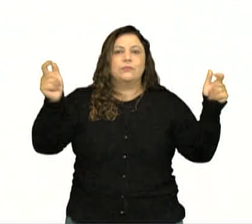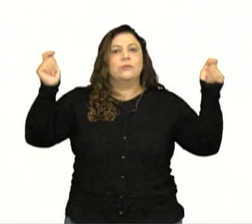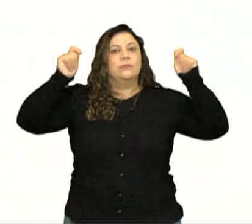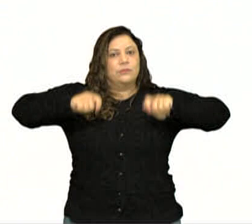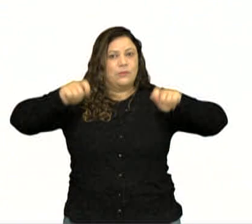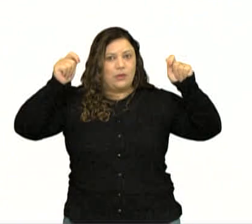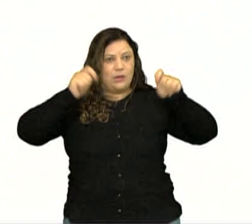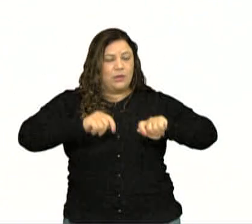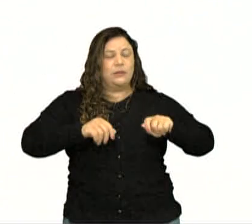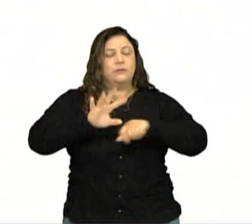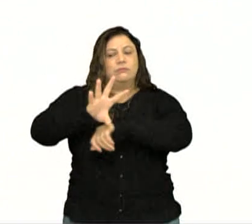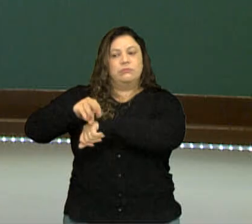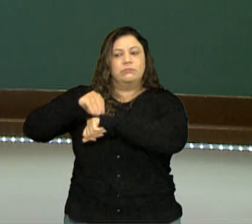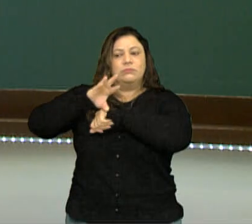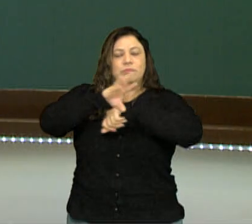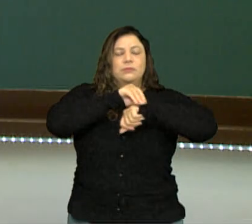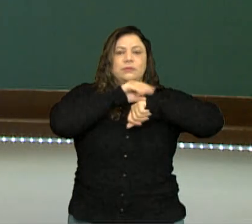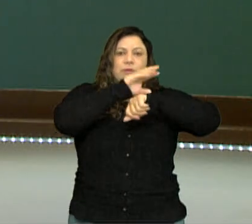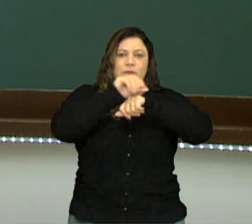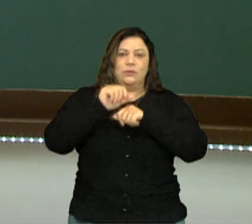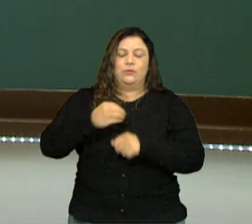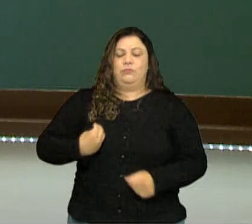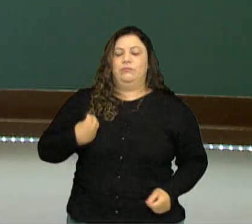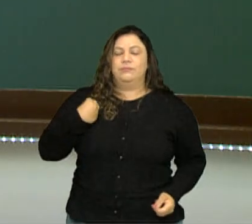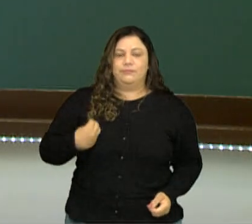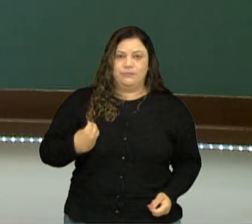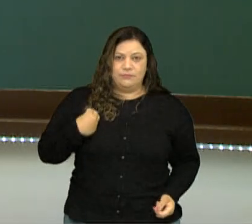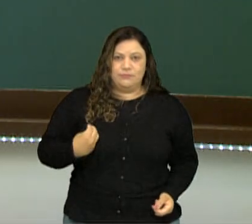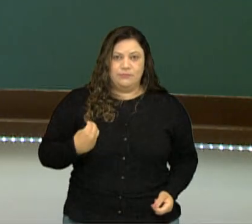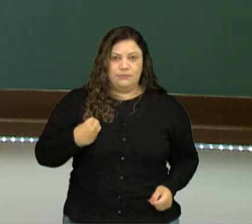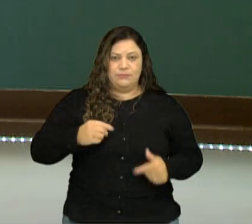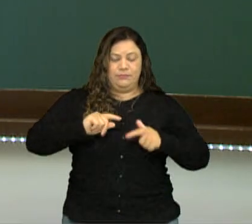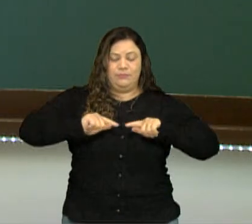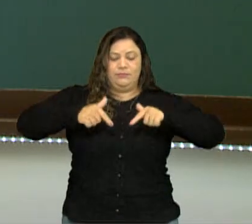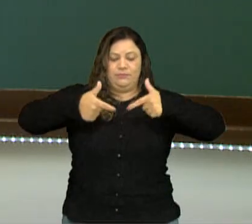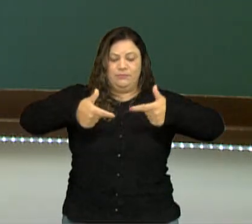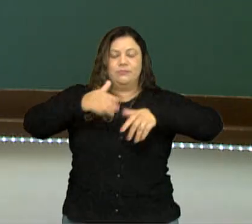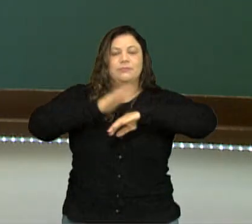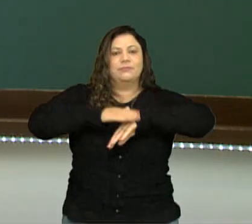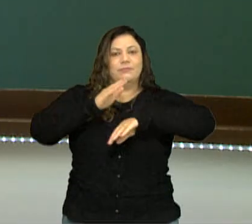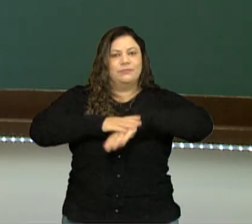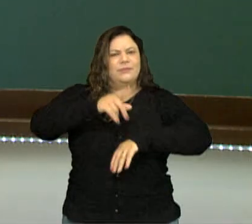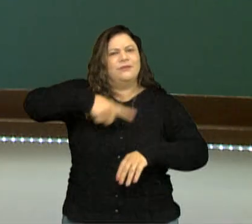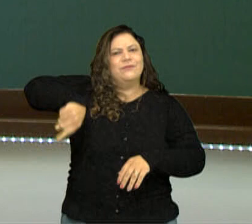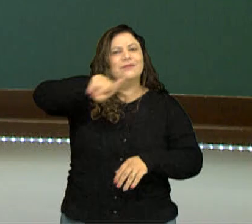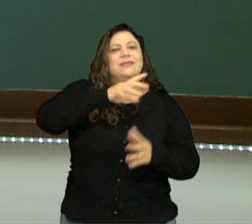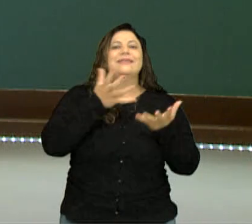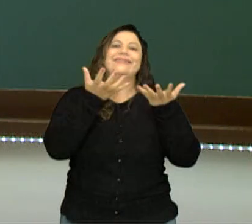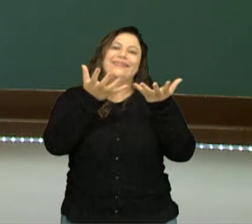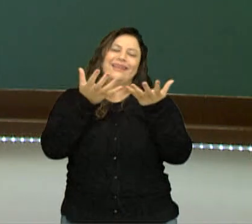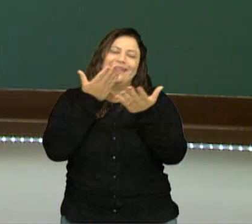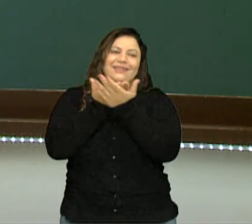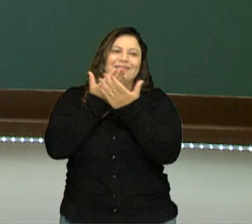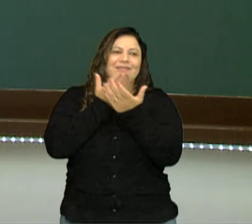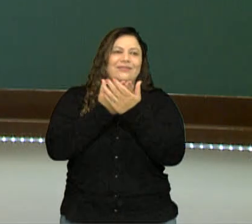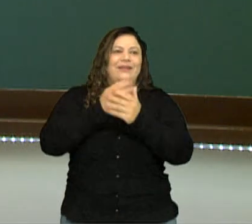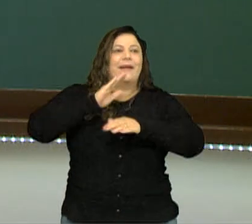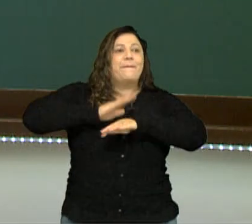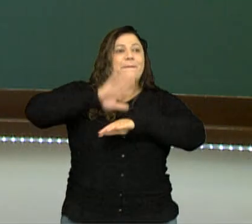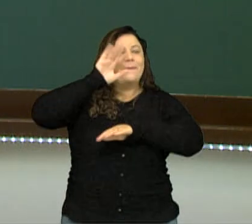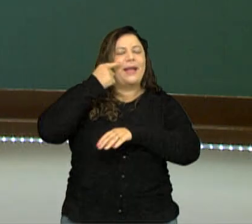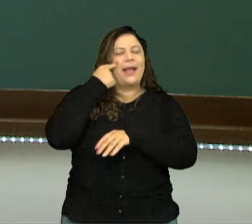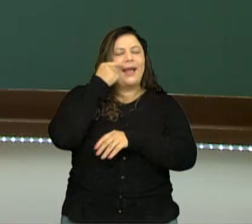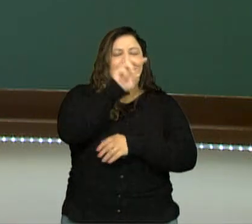potência de conhecer, de existir e de agir. Caso você queira estudar um pouco mais sobre isso, temos aqui